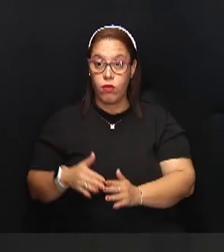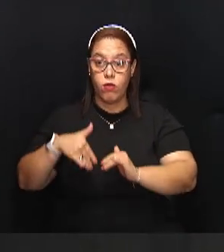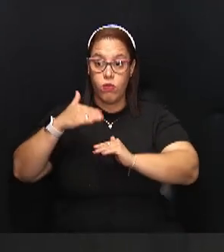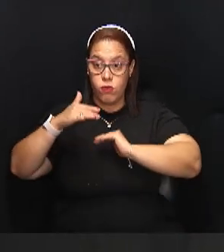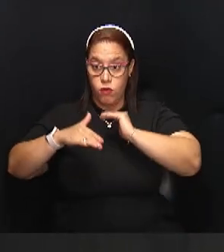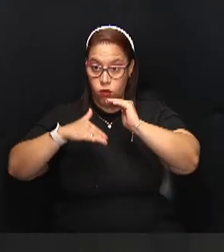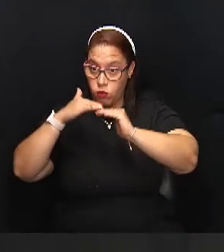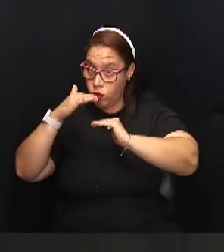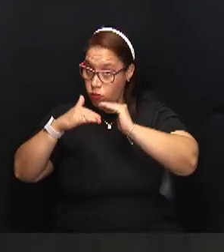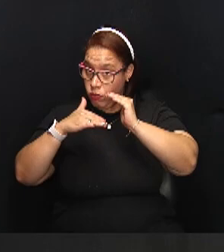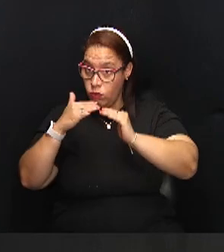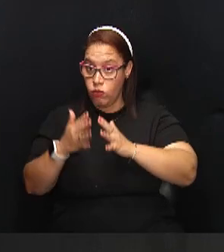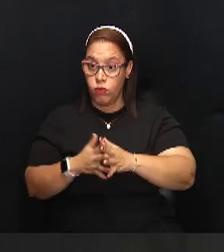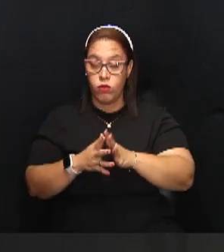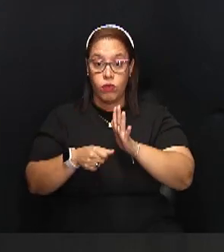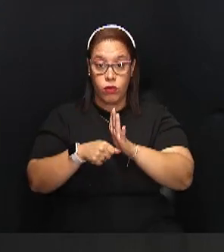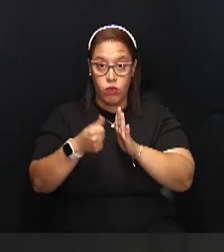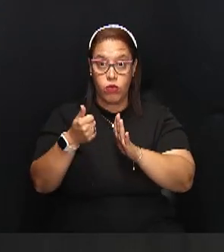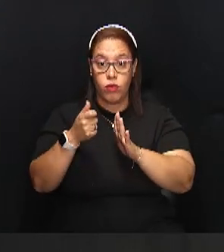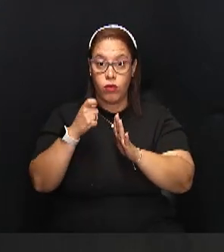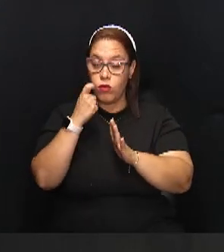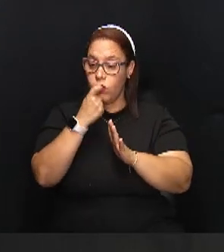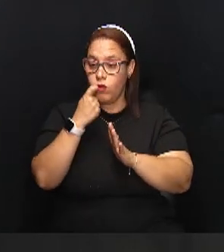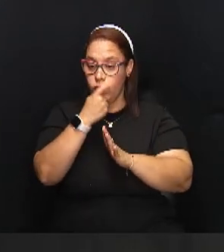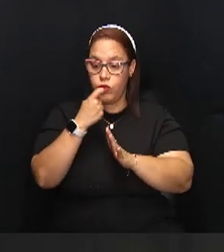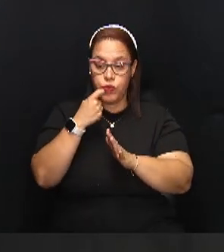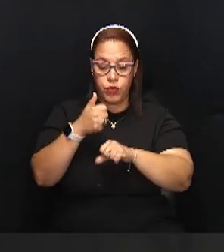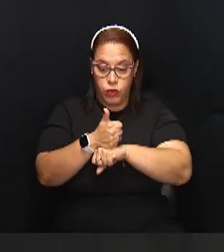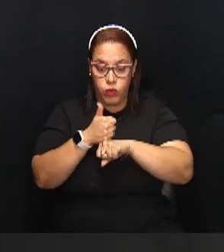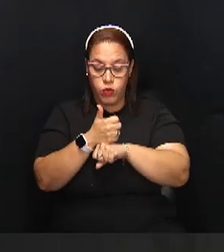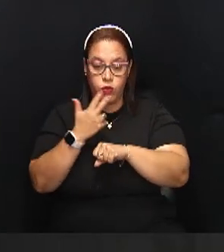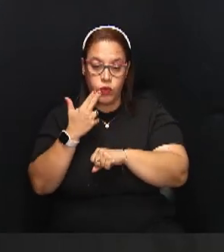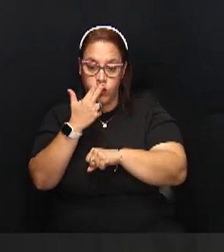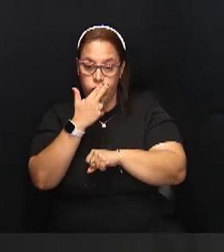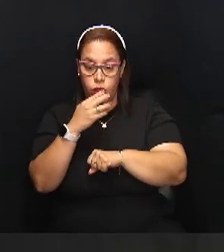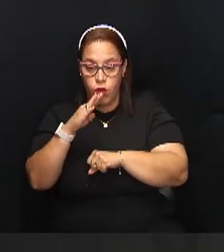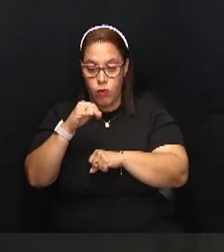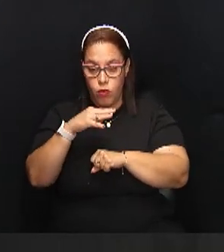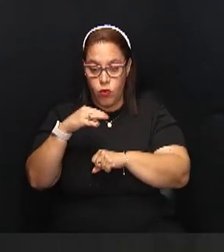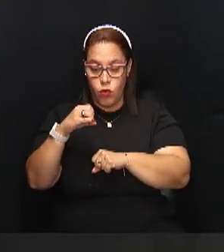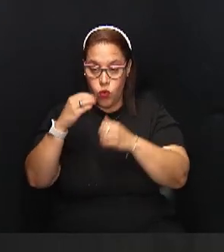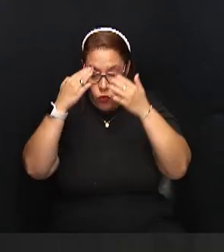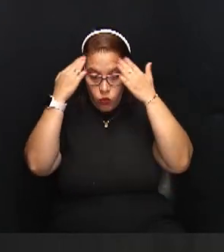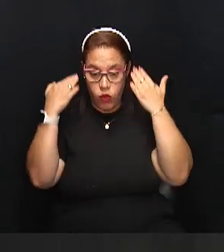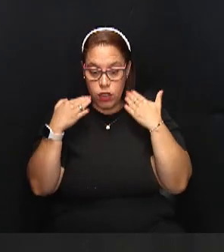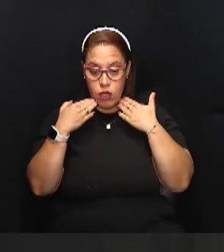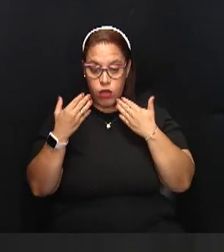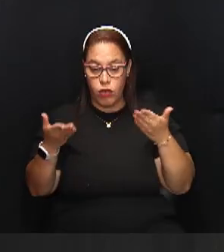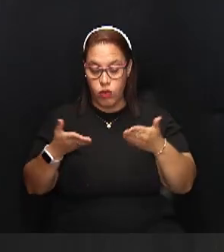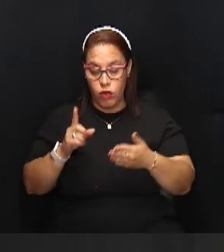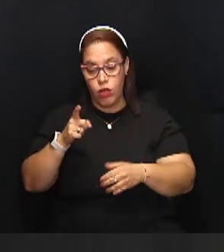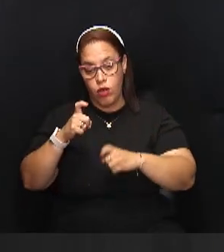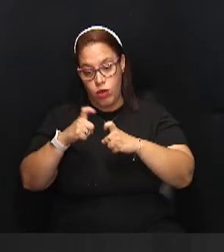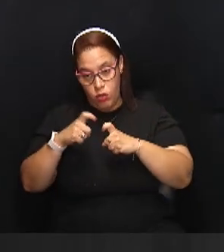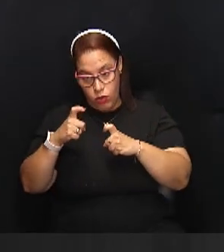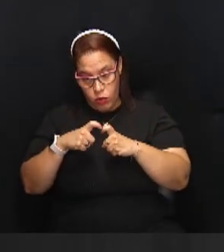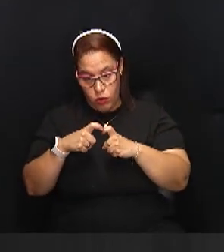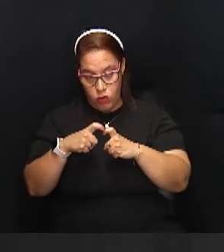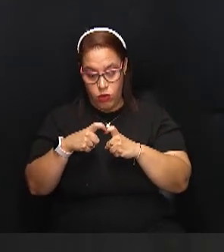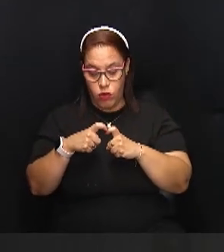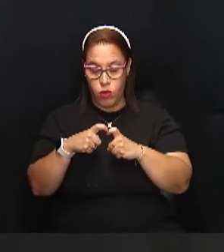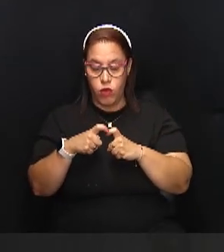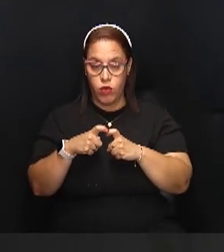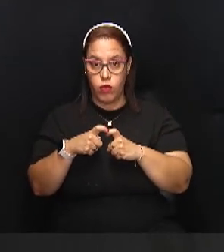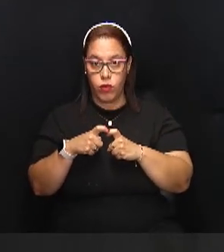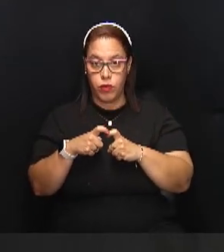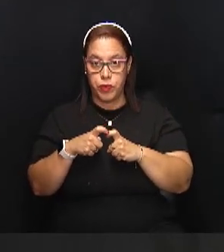evolução, né? Primeiro como cirurgião dentista, depois cirurgião bucomaxilofacial, depois fui fazer medicina por conta daquilo